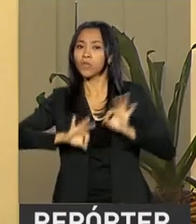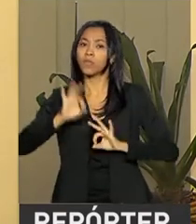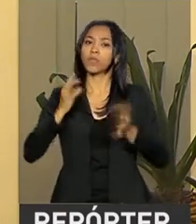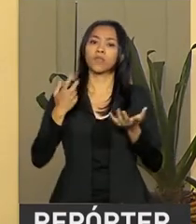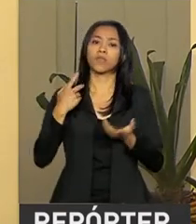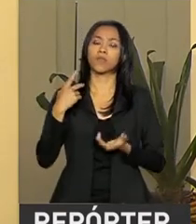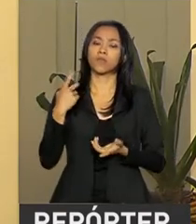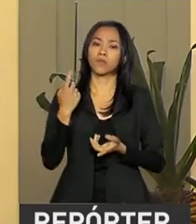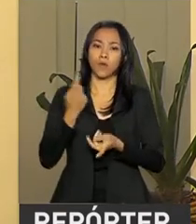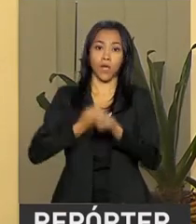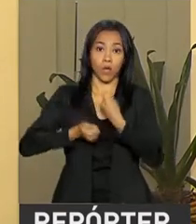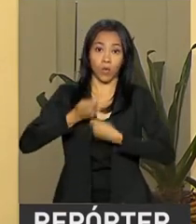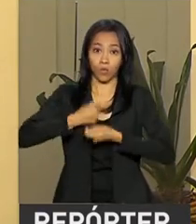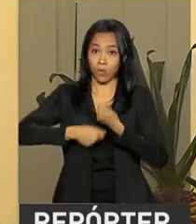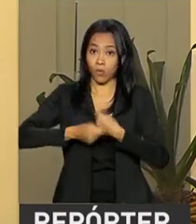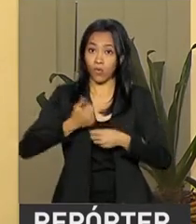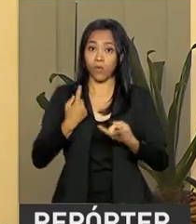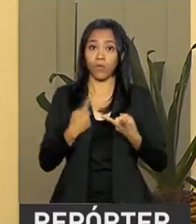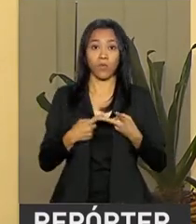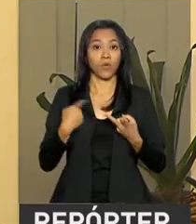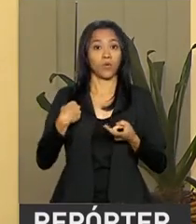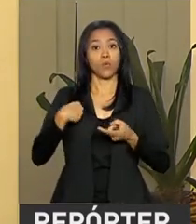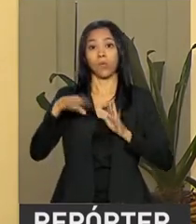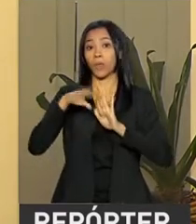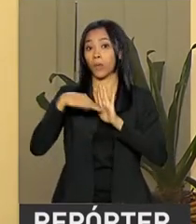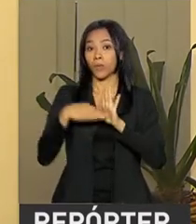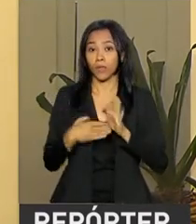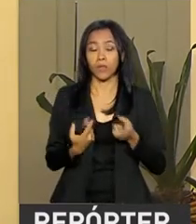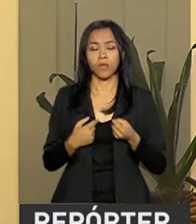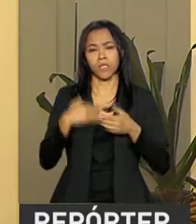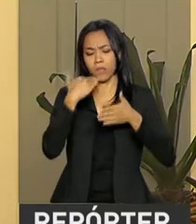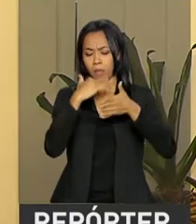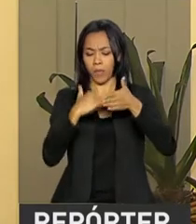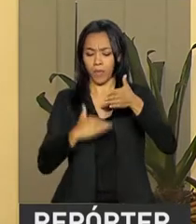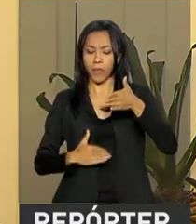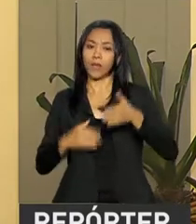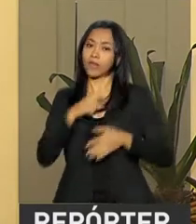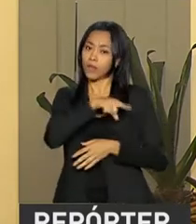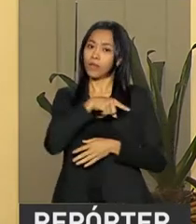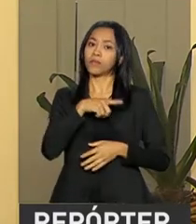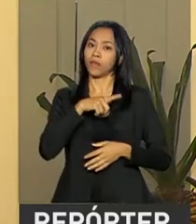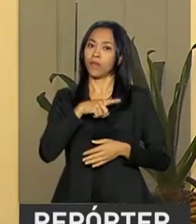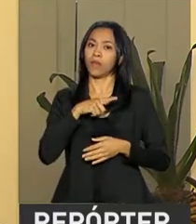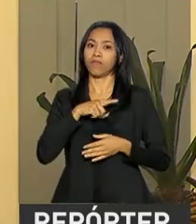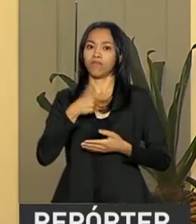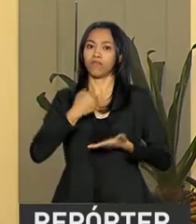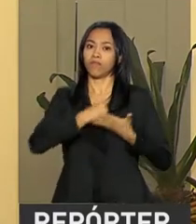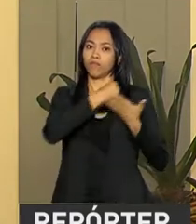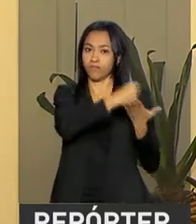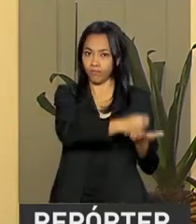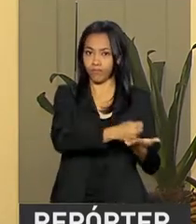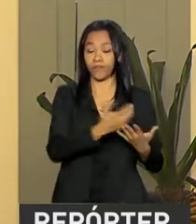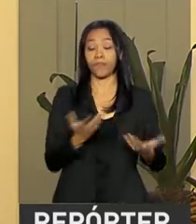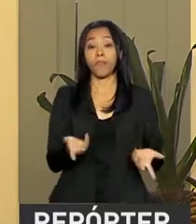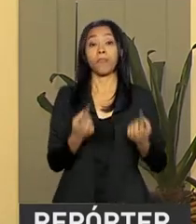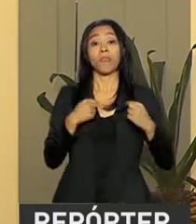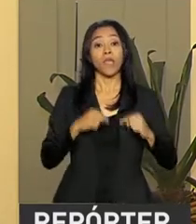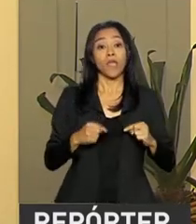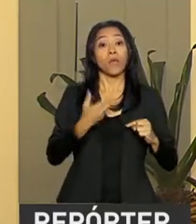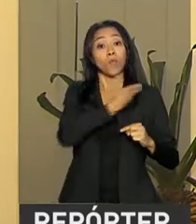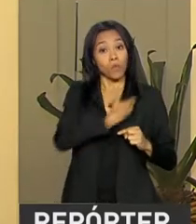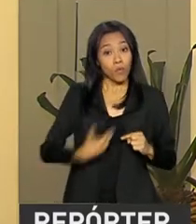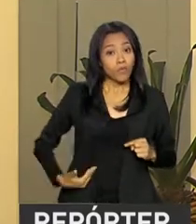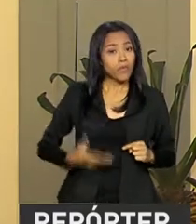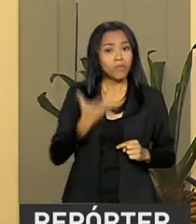do planejamento de programas de fomento econômico, dos quais os empregadores são beneficiários. Para o governo, é uma fonte riquíssima